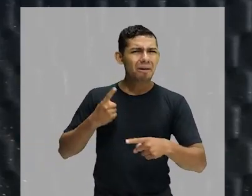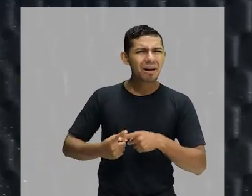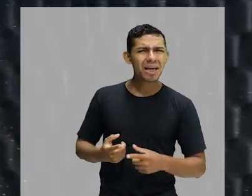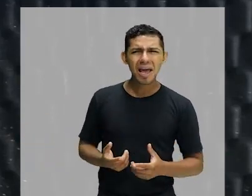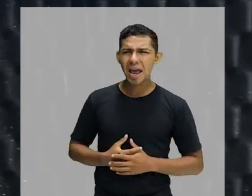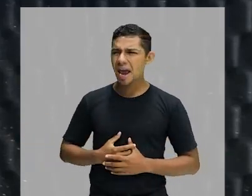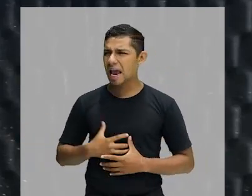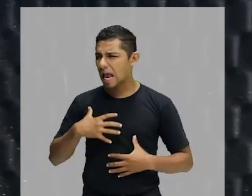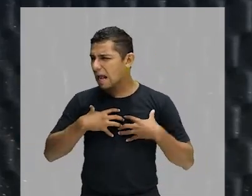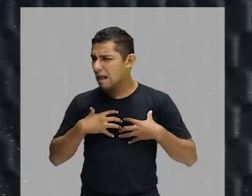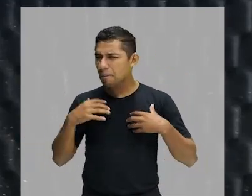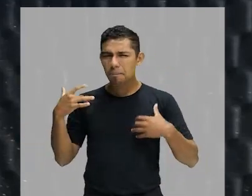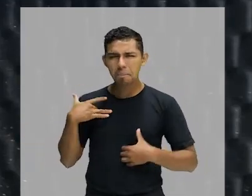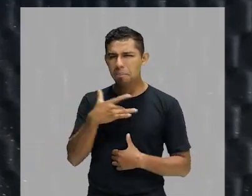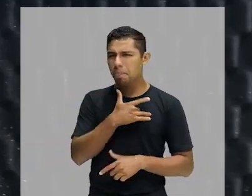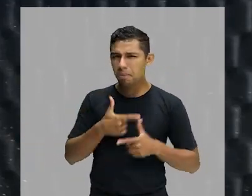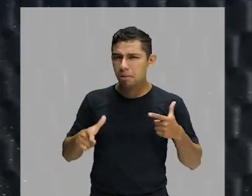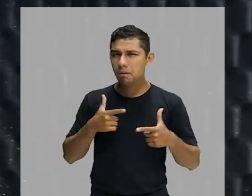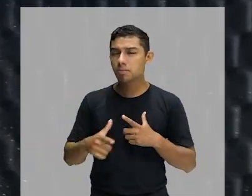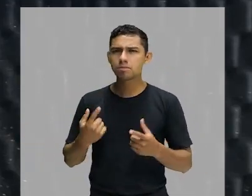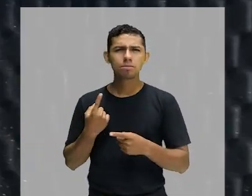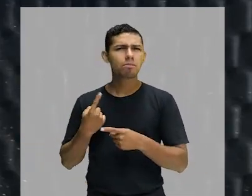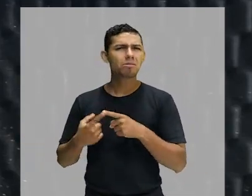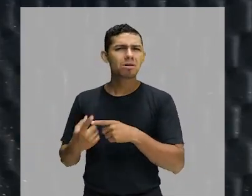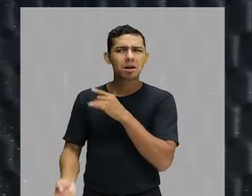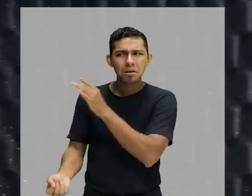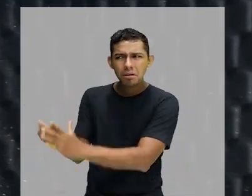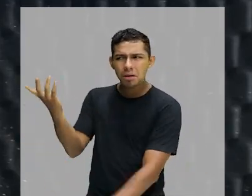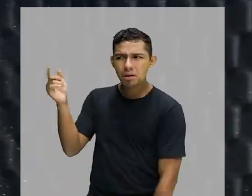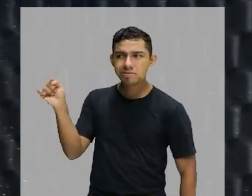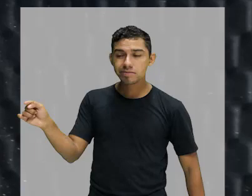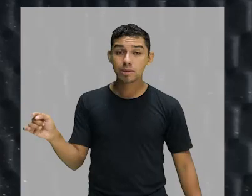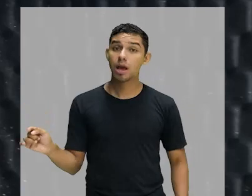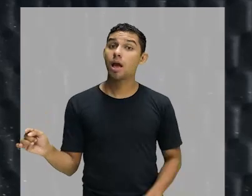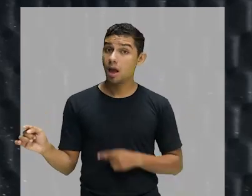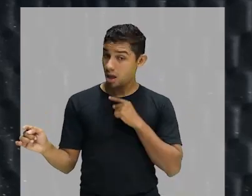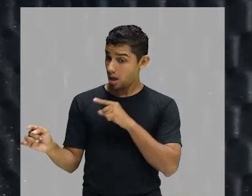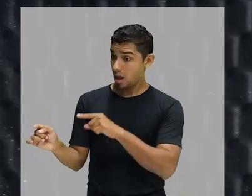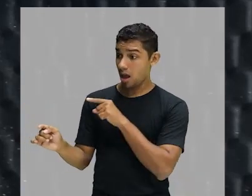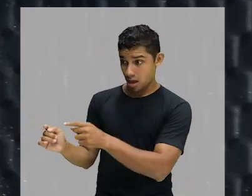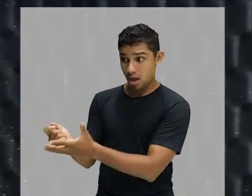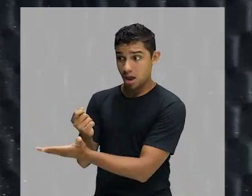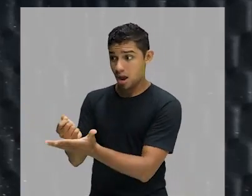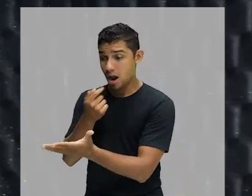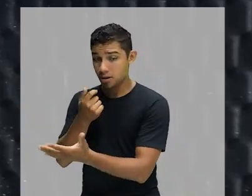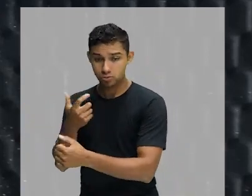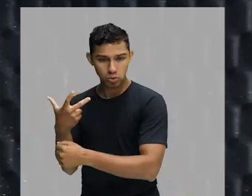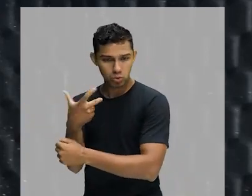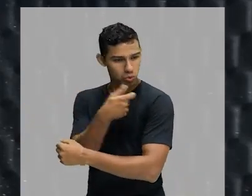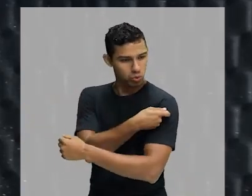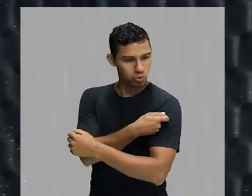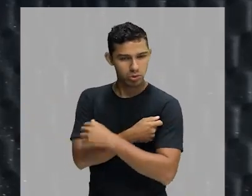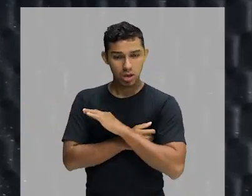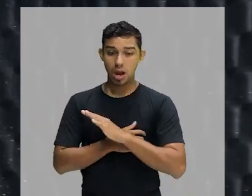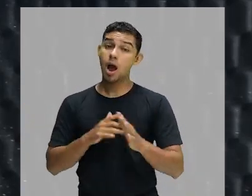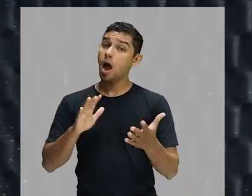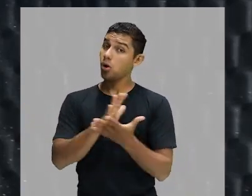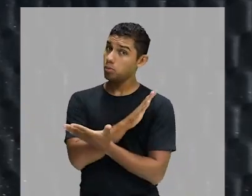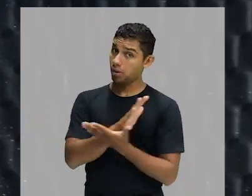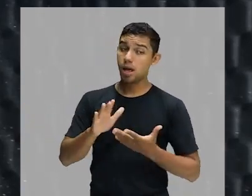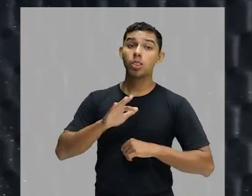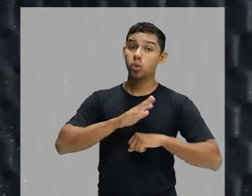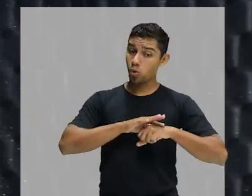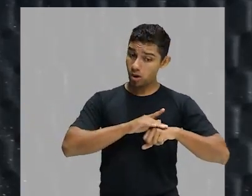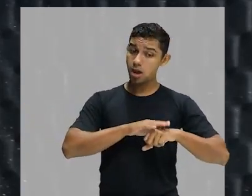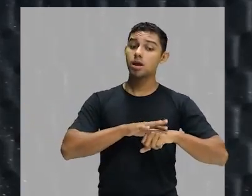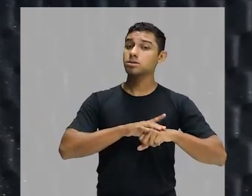inventado? Por que foi criado? Porque os anabolizantes, galerinha, eles foram feitos para quê? Para tratar doenças.